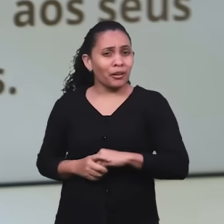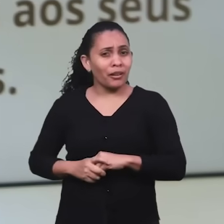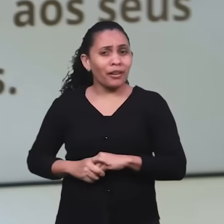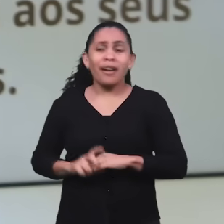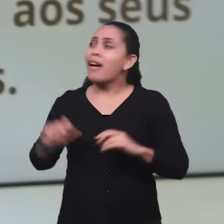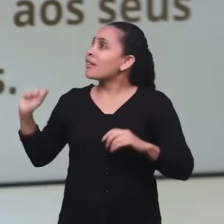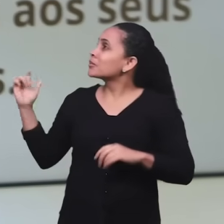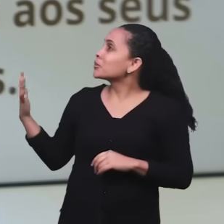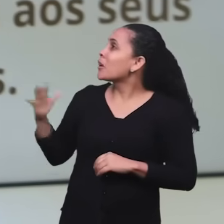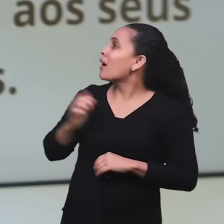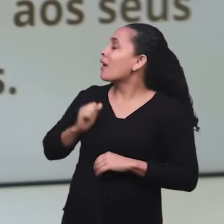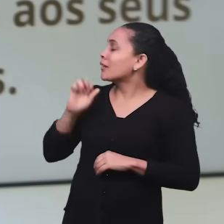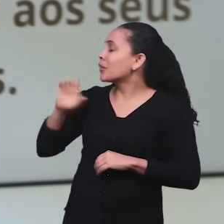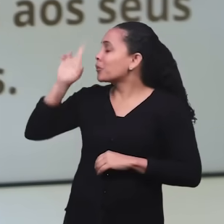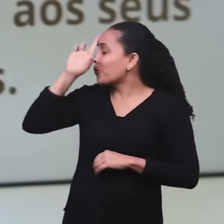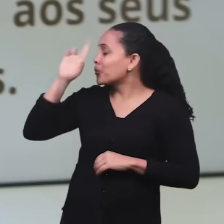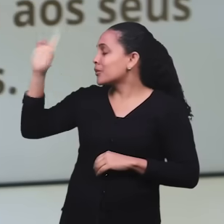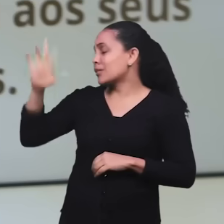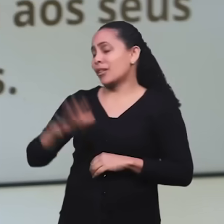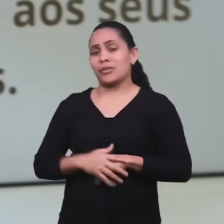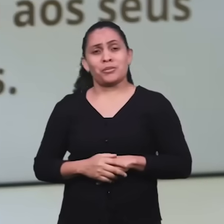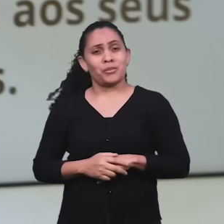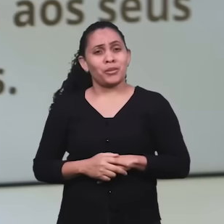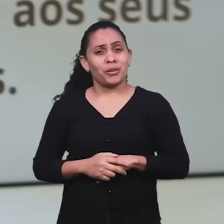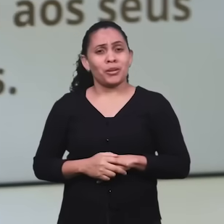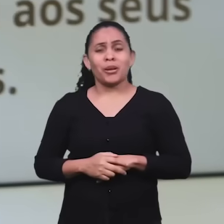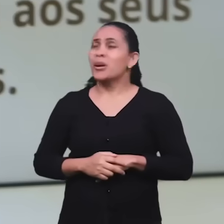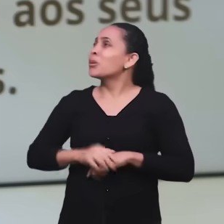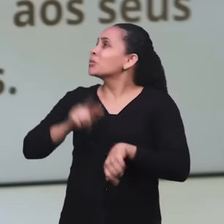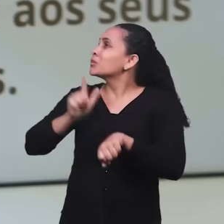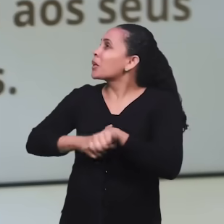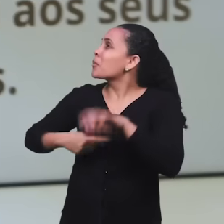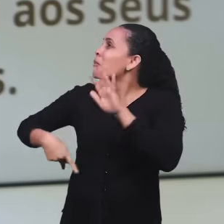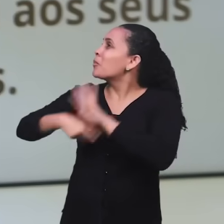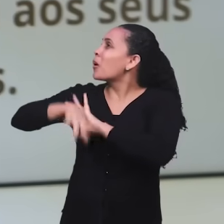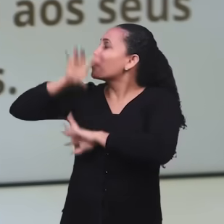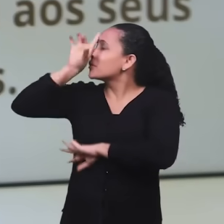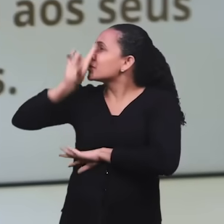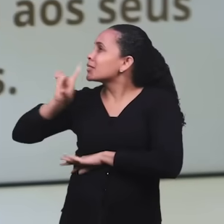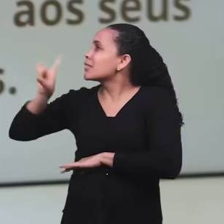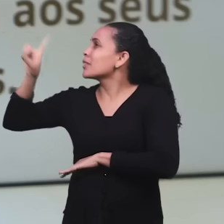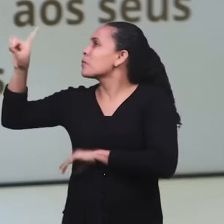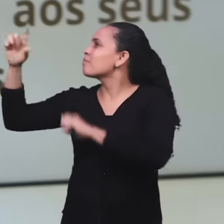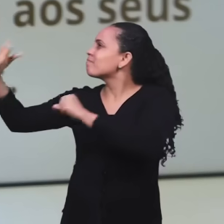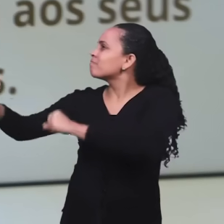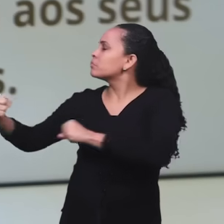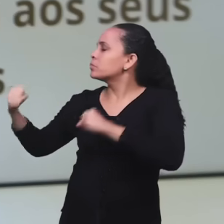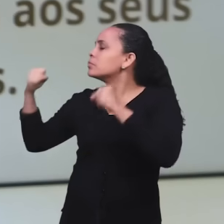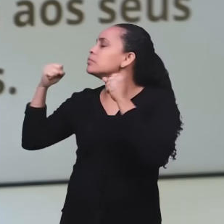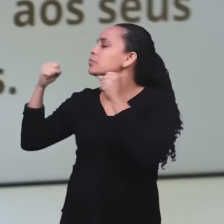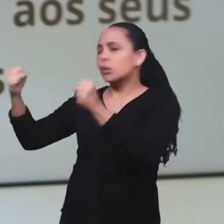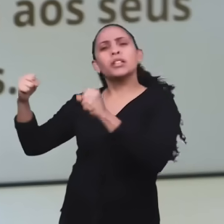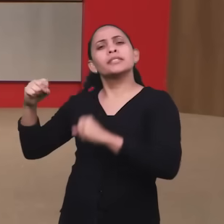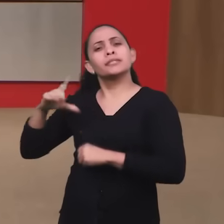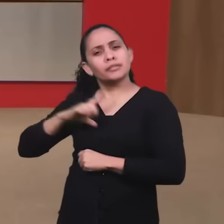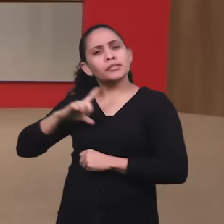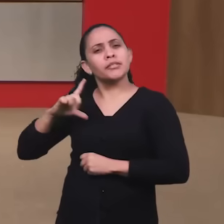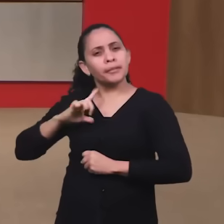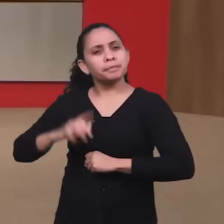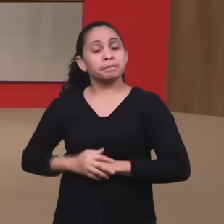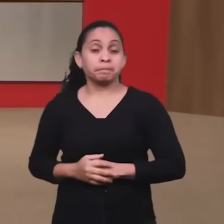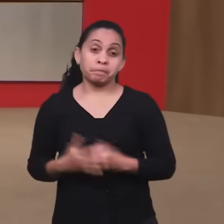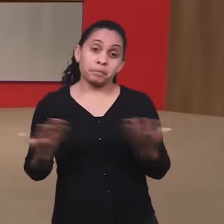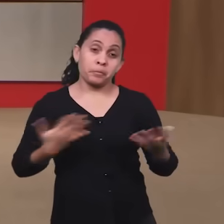Senhor, bendito seja o teu nome. O tempo é de Deus. O Senhor tem todo o poder.